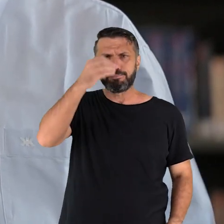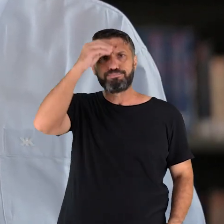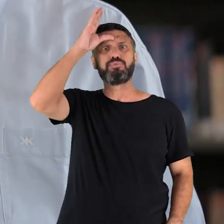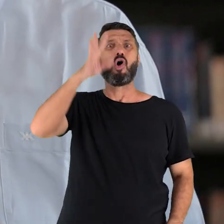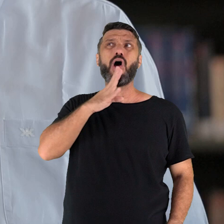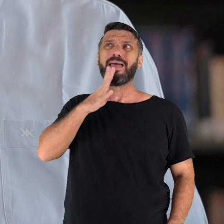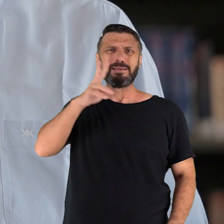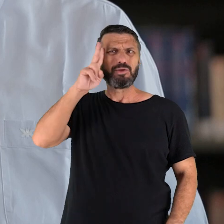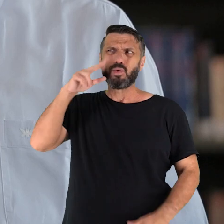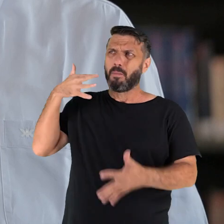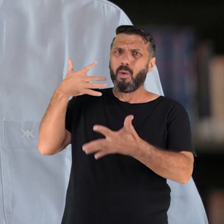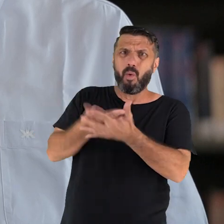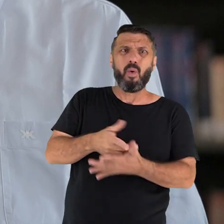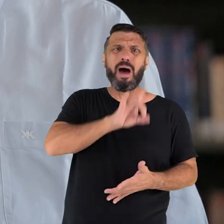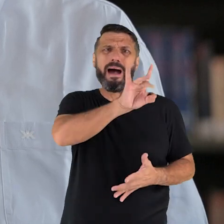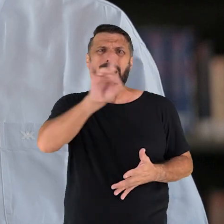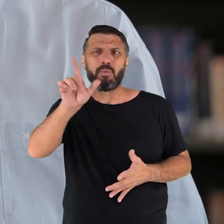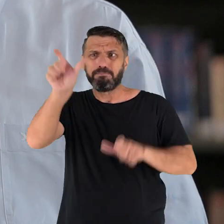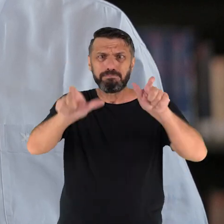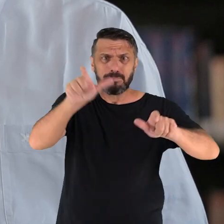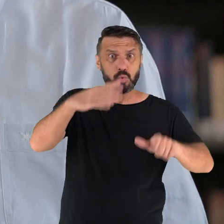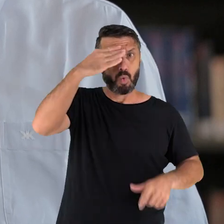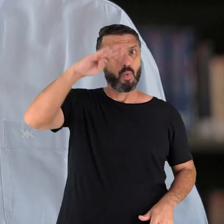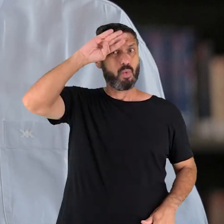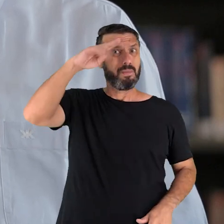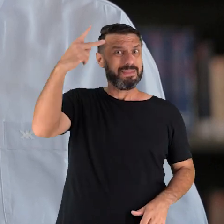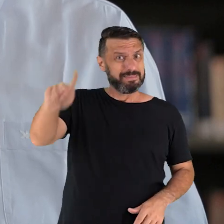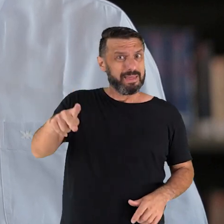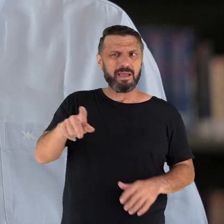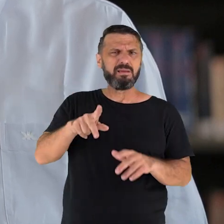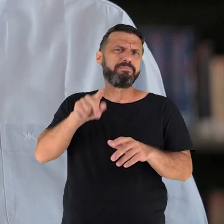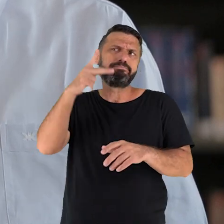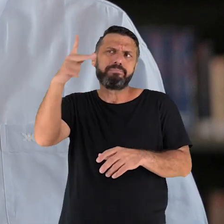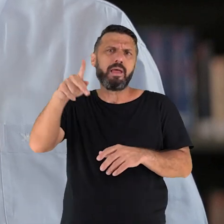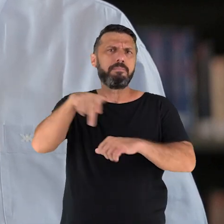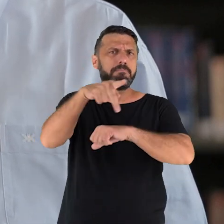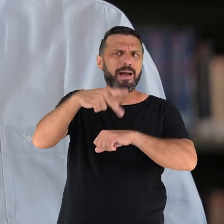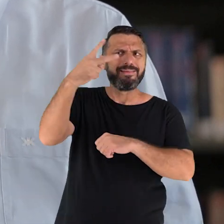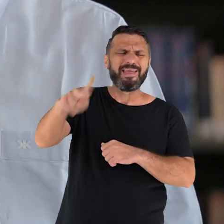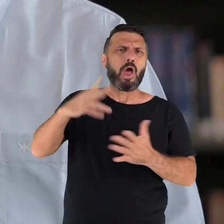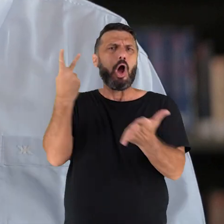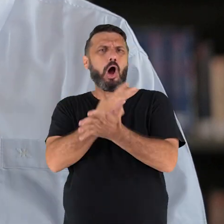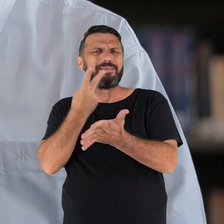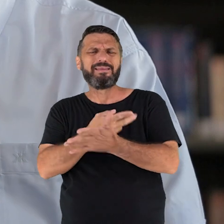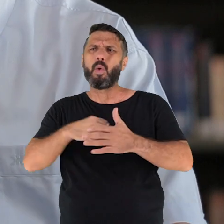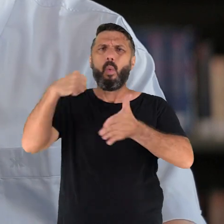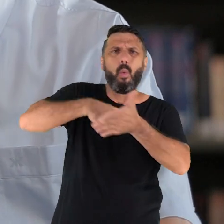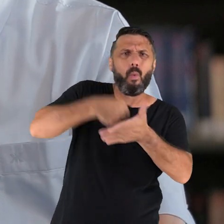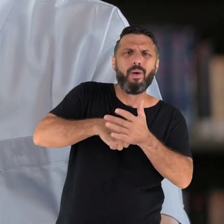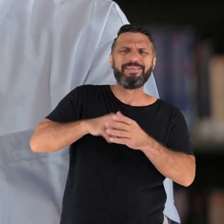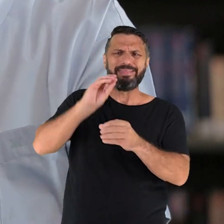de conhecimento histórico que cada cubano tem do seu próprio país, de tudo que ocorreu, todas